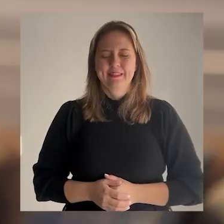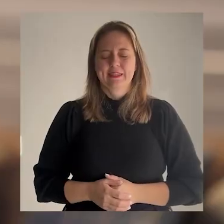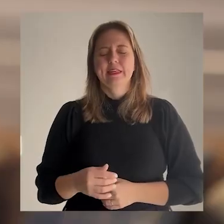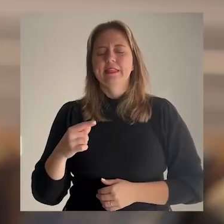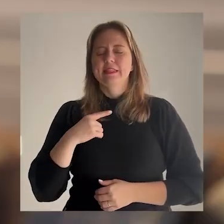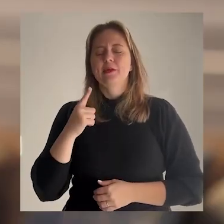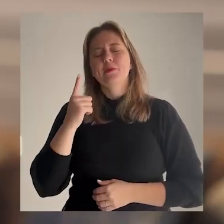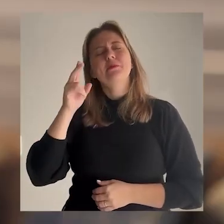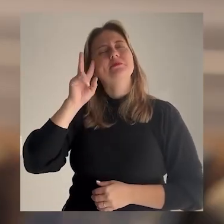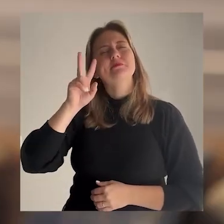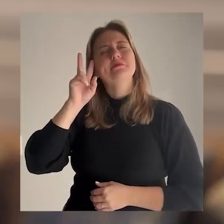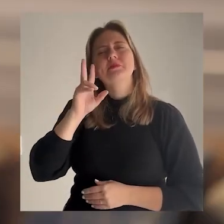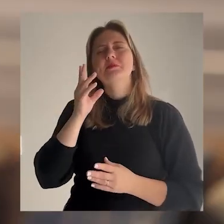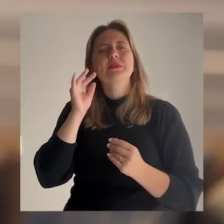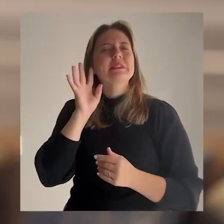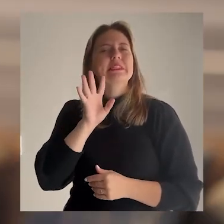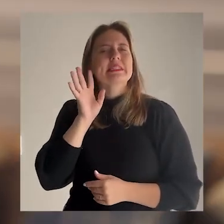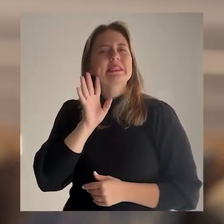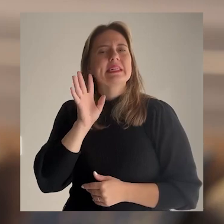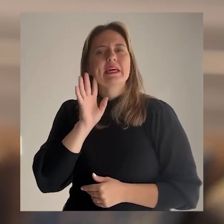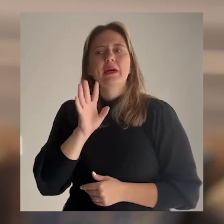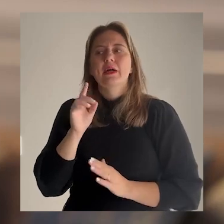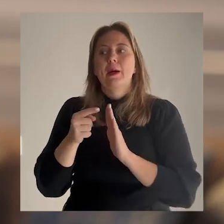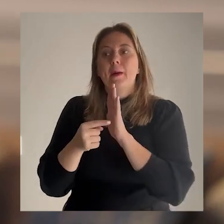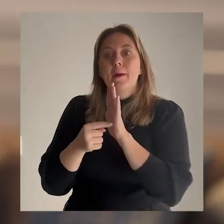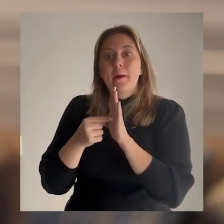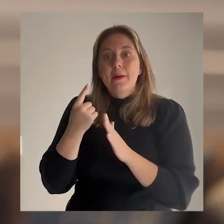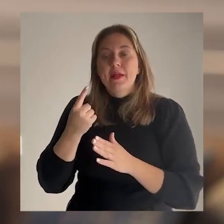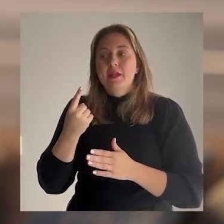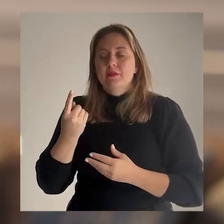Tem uma lembrança muito bacana, assim, da primeira